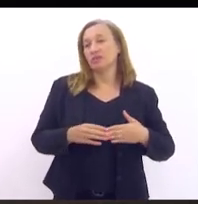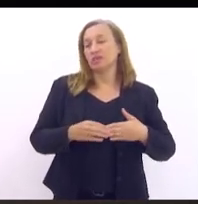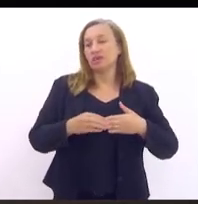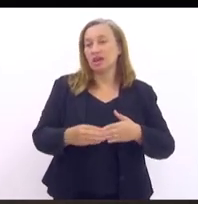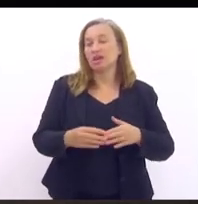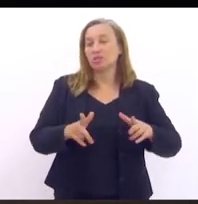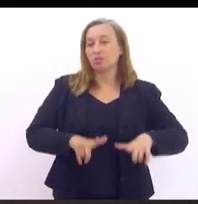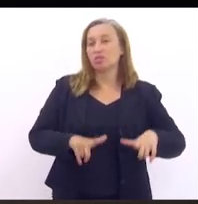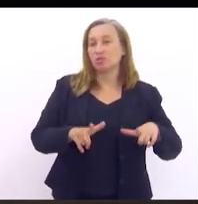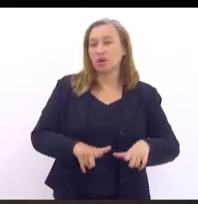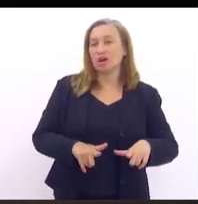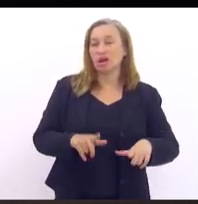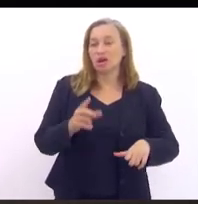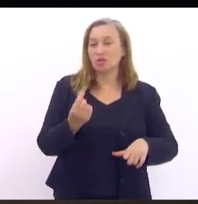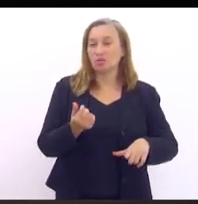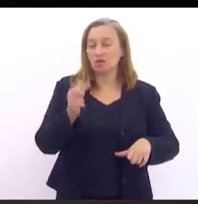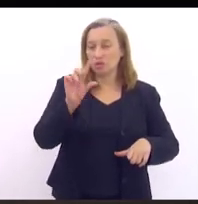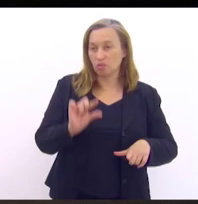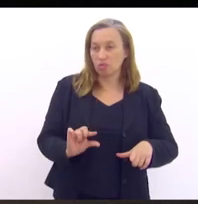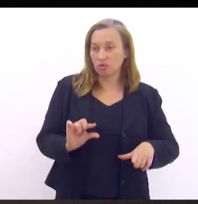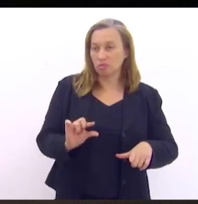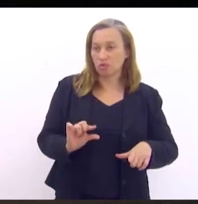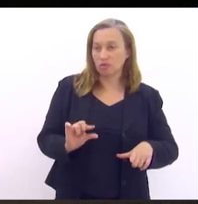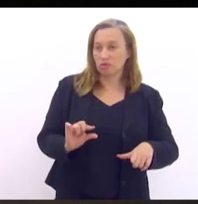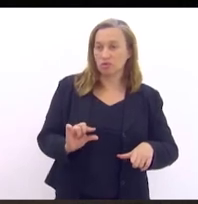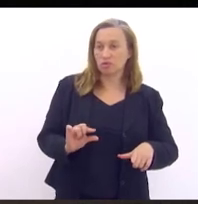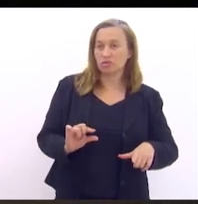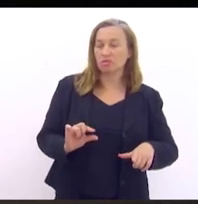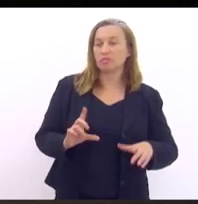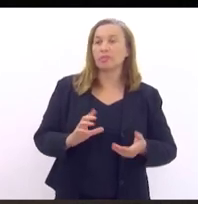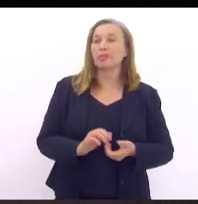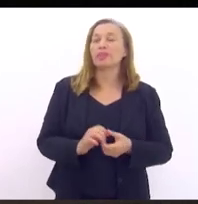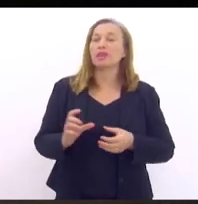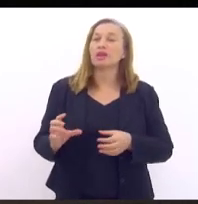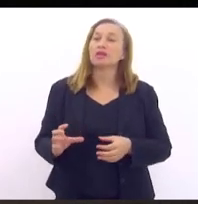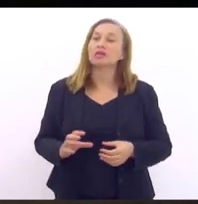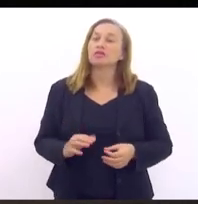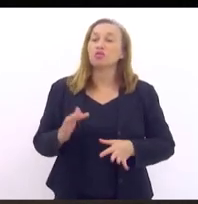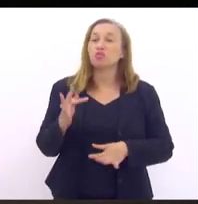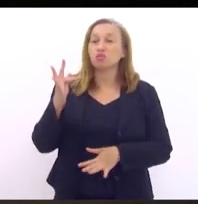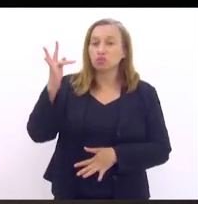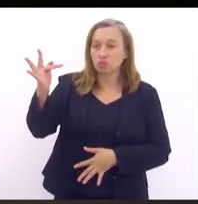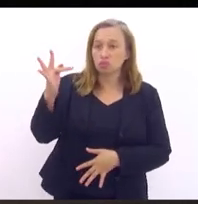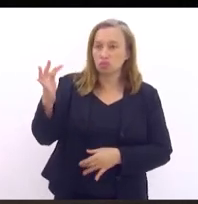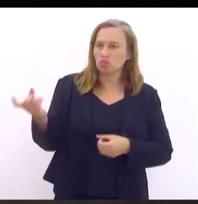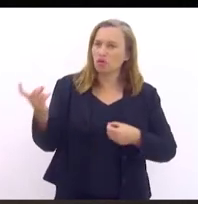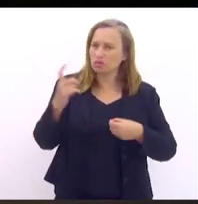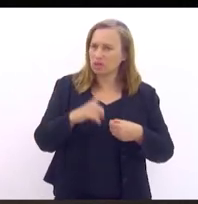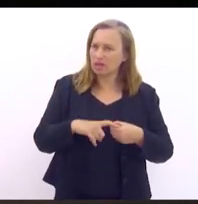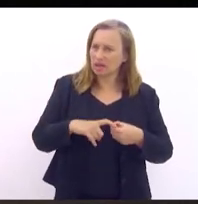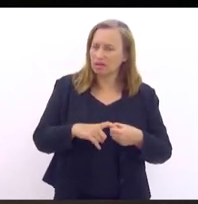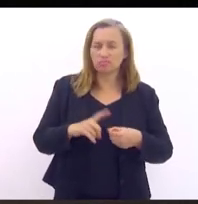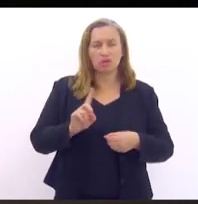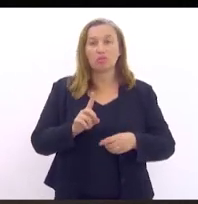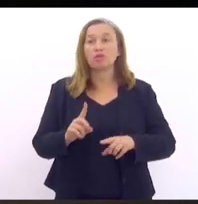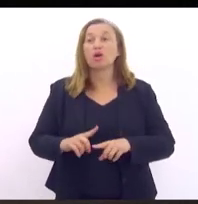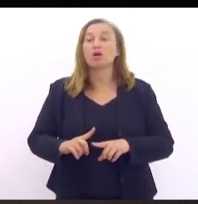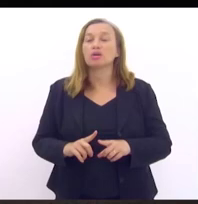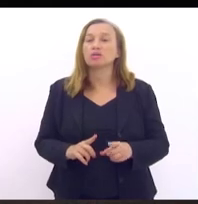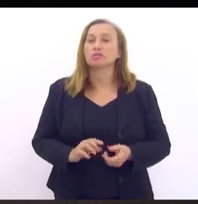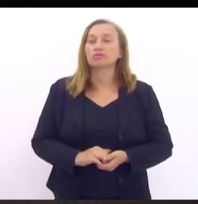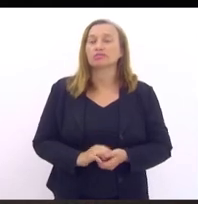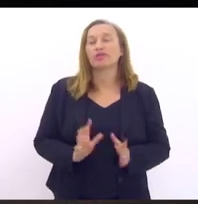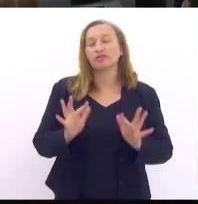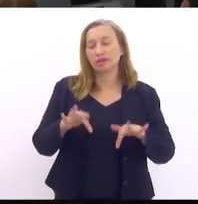uma vez que essa empresa migre, não será baixando a alíquota futuramente que ela voltará, porque isso demanda deputada, uma logística. Deputada,